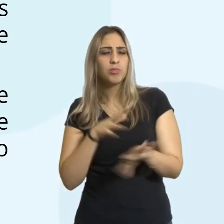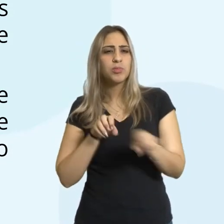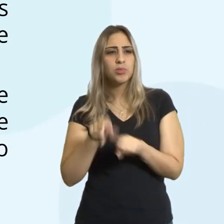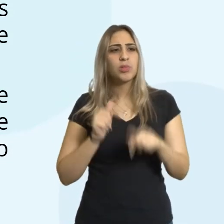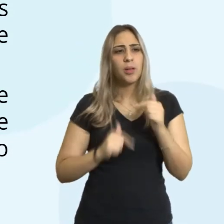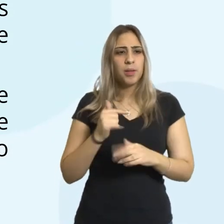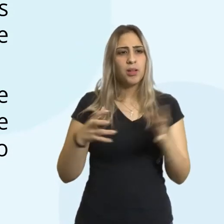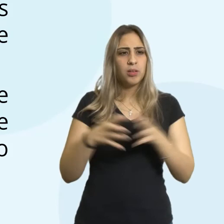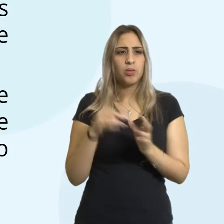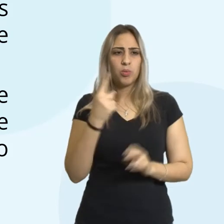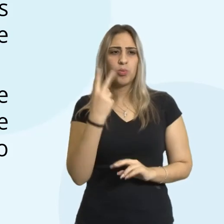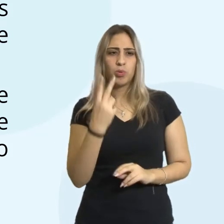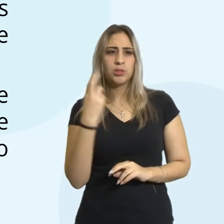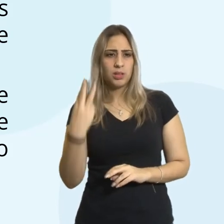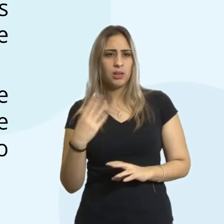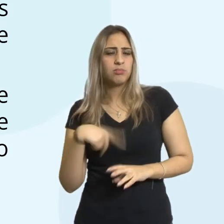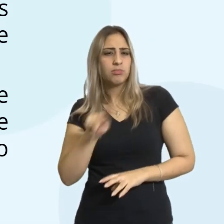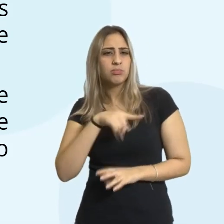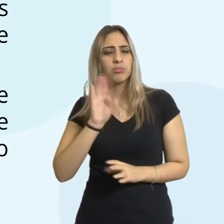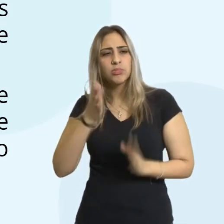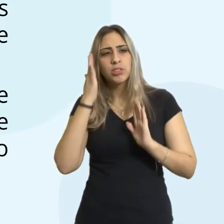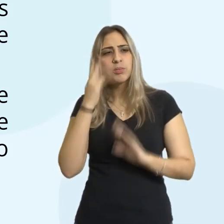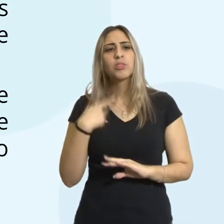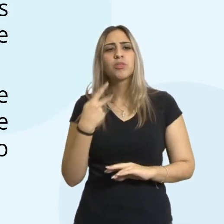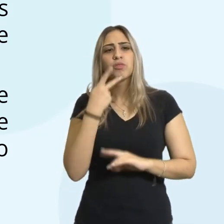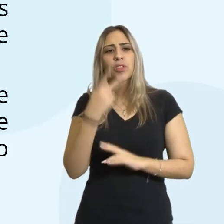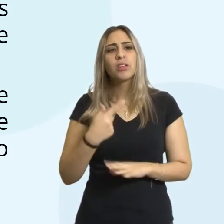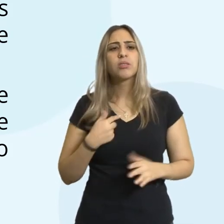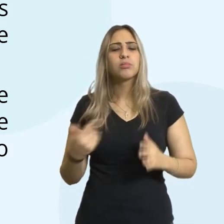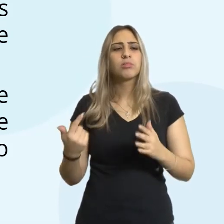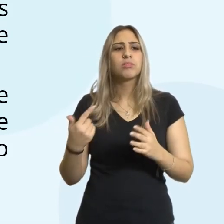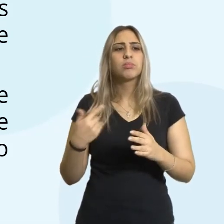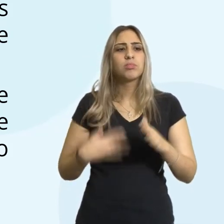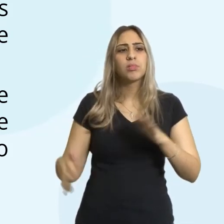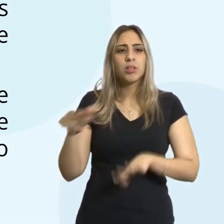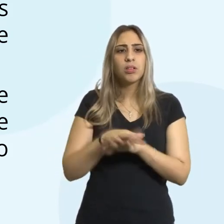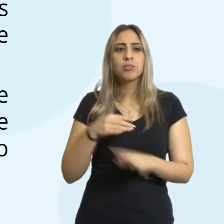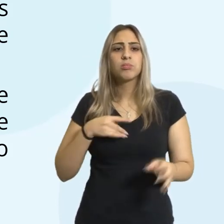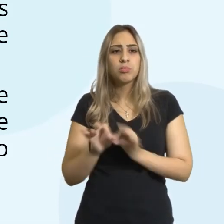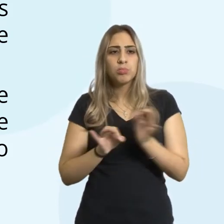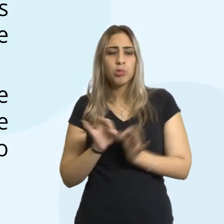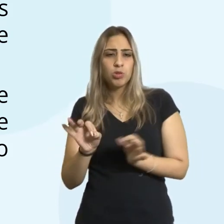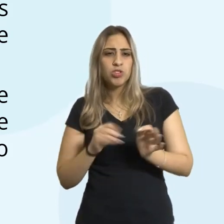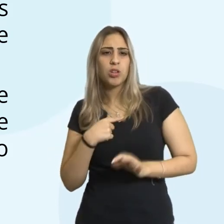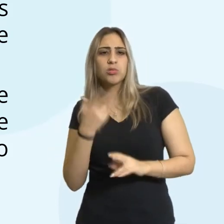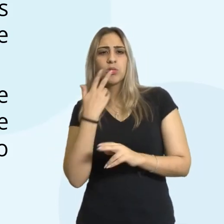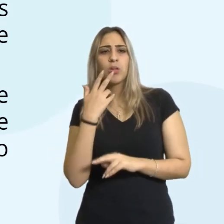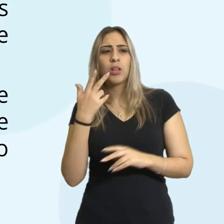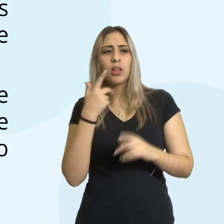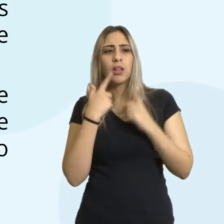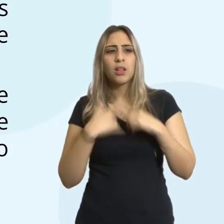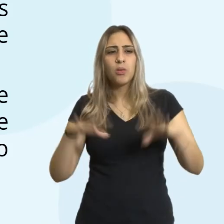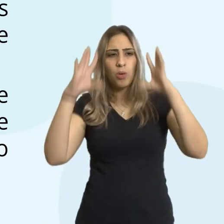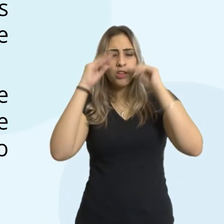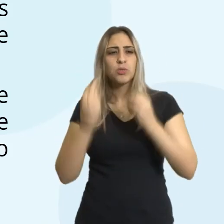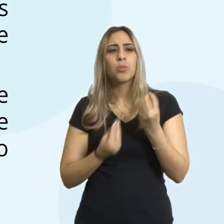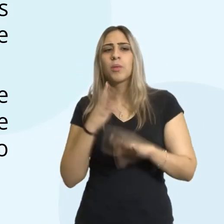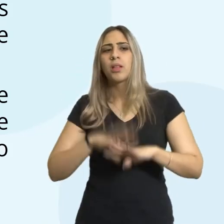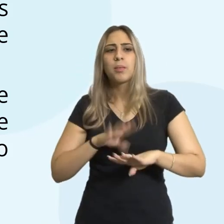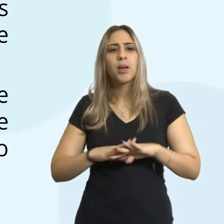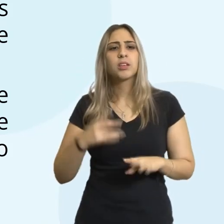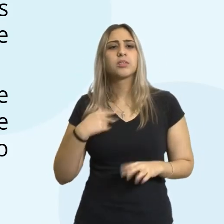formações de trabalho aqui um dois e três você já sabe que a gente tá falando da integração por meio de projeto de linguagens com matemática